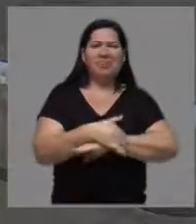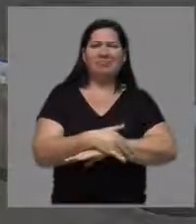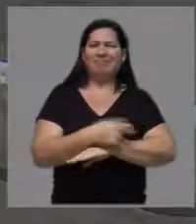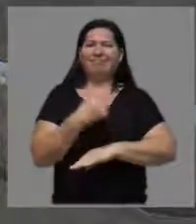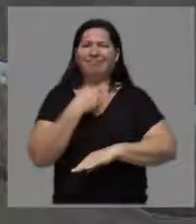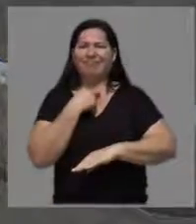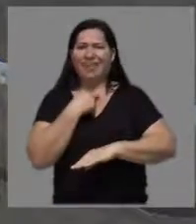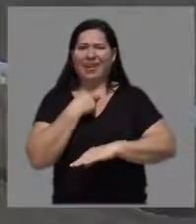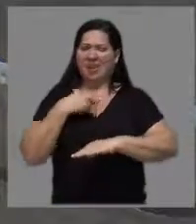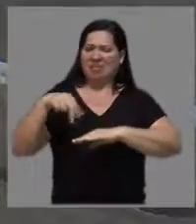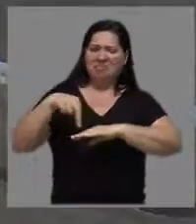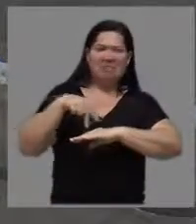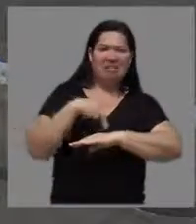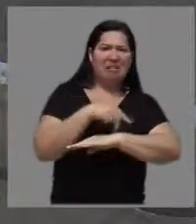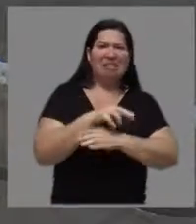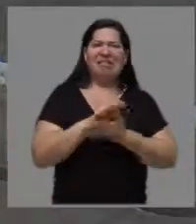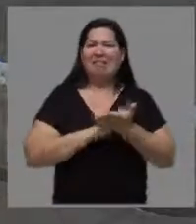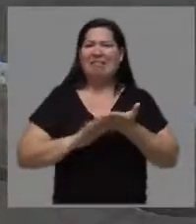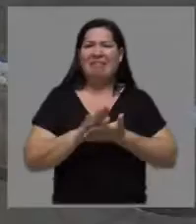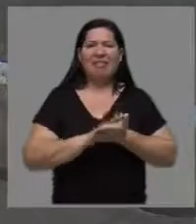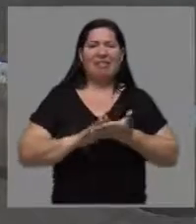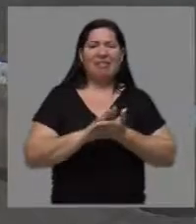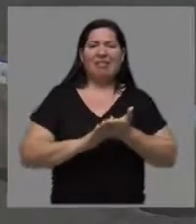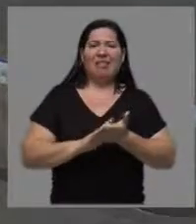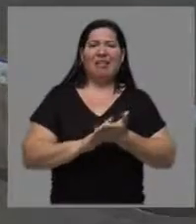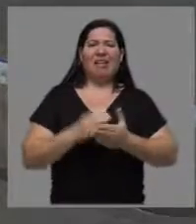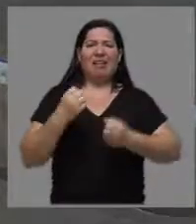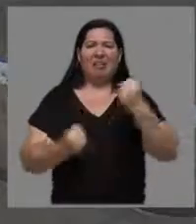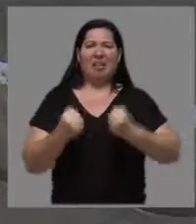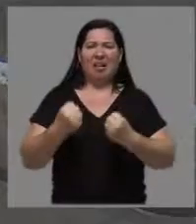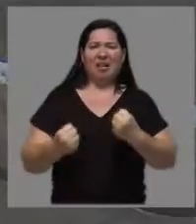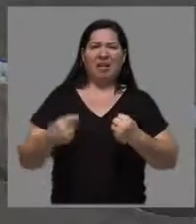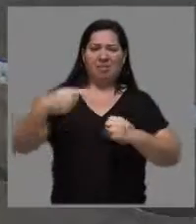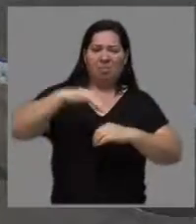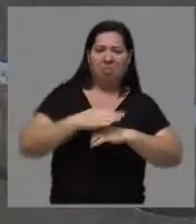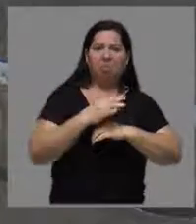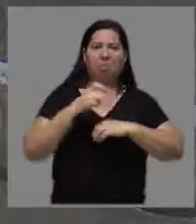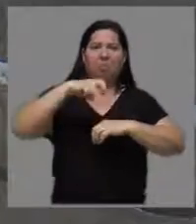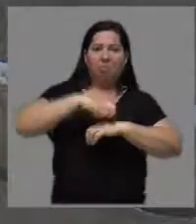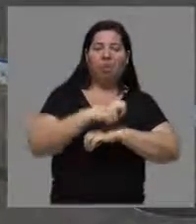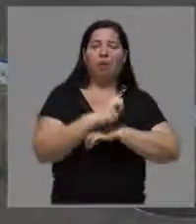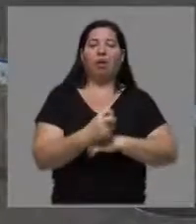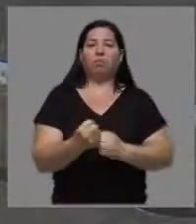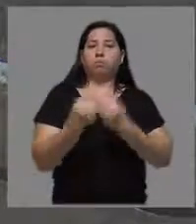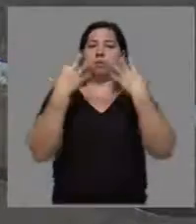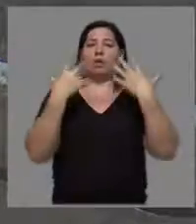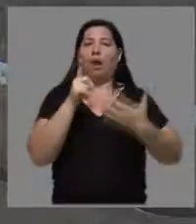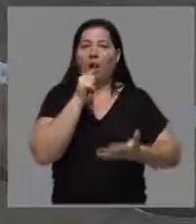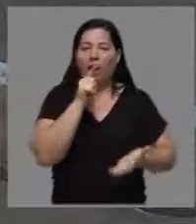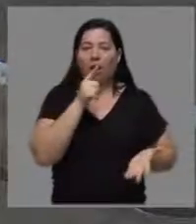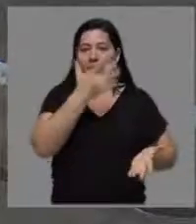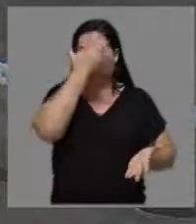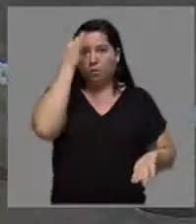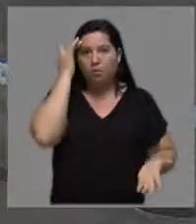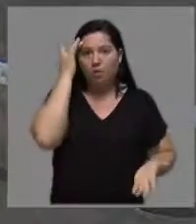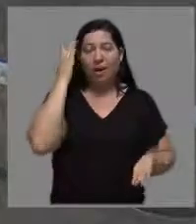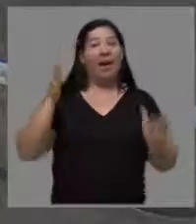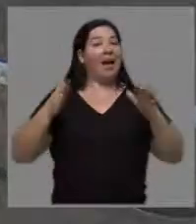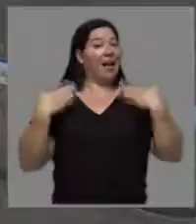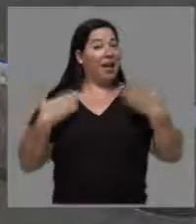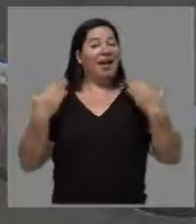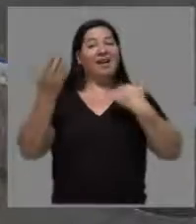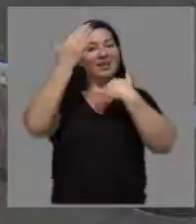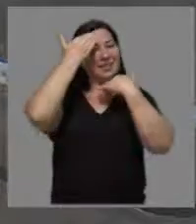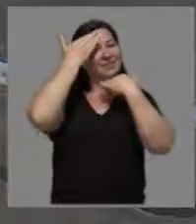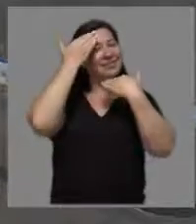ficar na frente de tanto buraco. Quando chovia, os carros passavam, espirrava água no pessoal. Agora já estou contente, porque quero